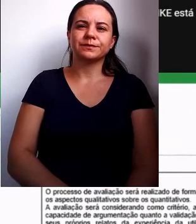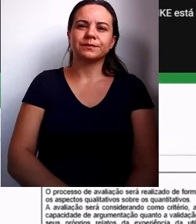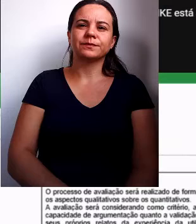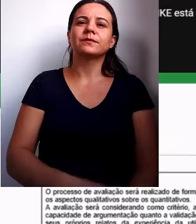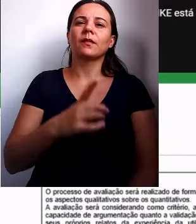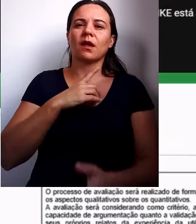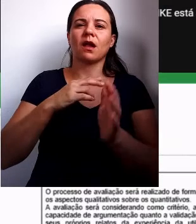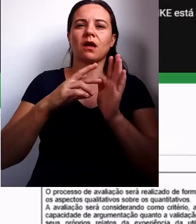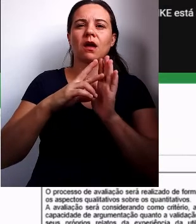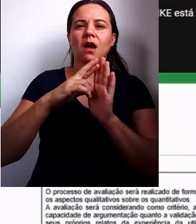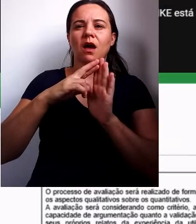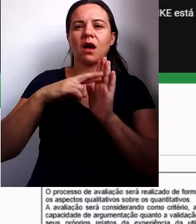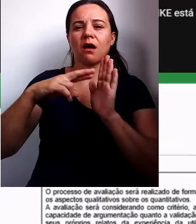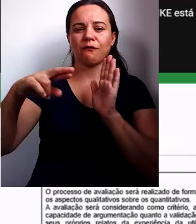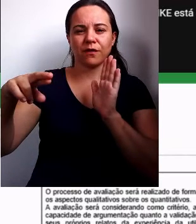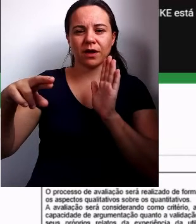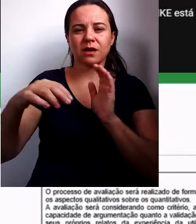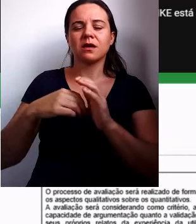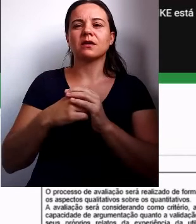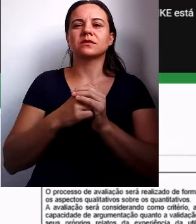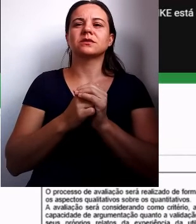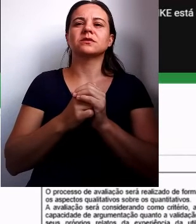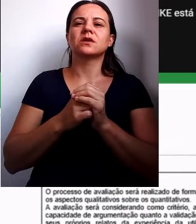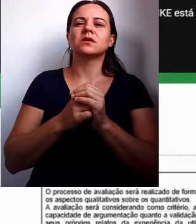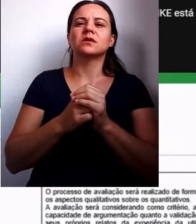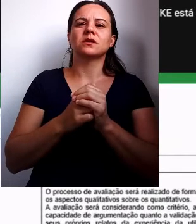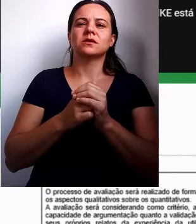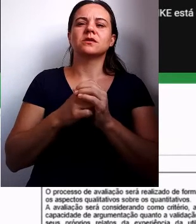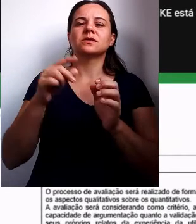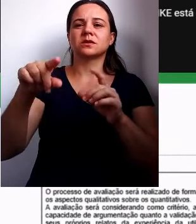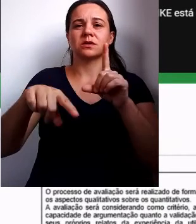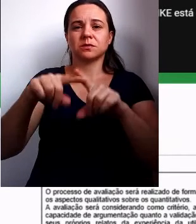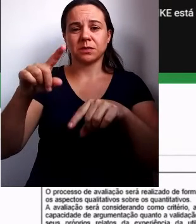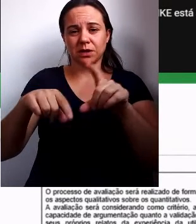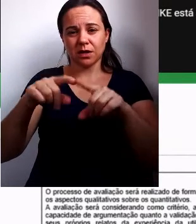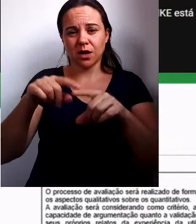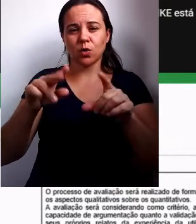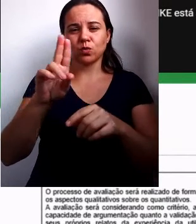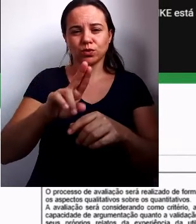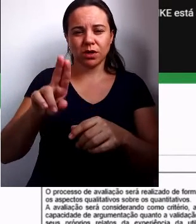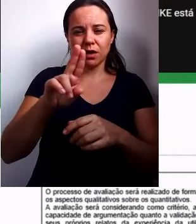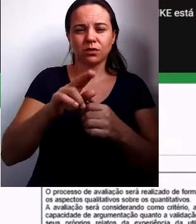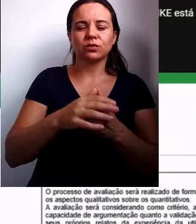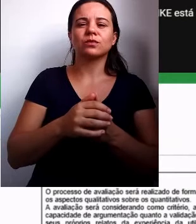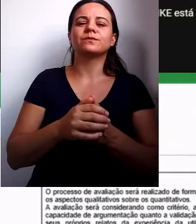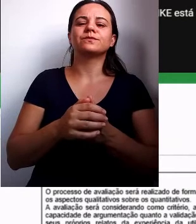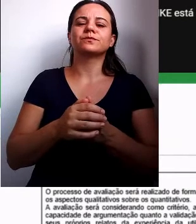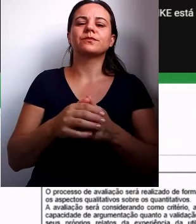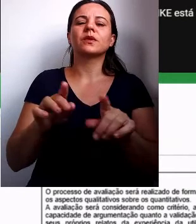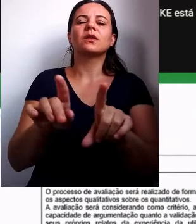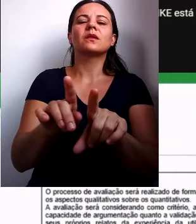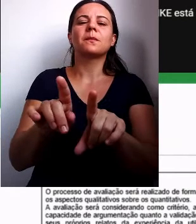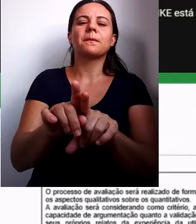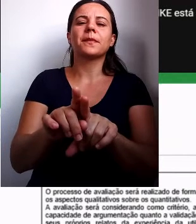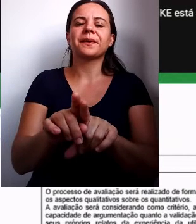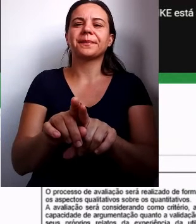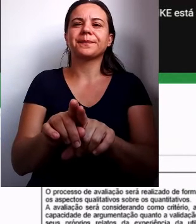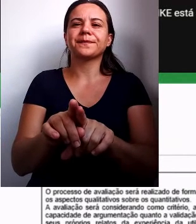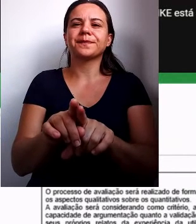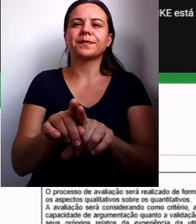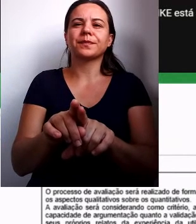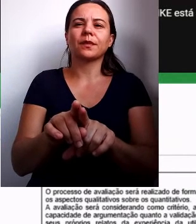Temos as referências, né, do material que foi usado nesse desenvolvimento, e temos